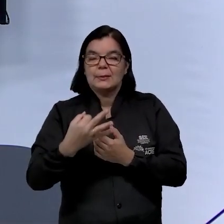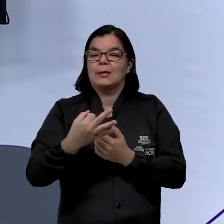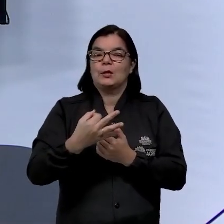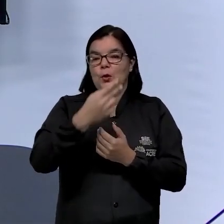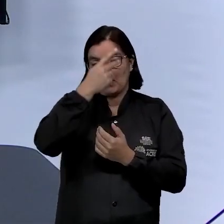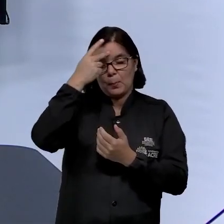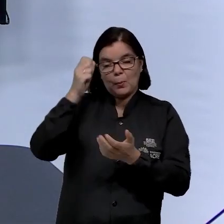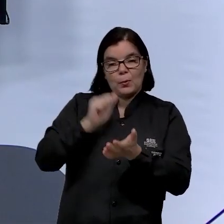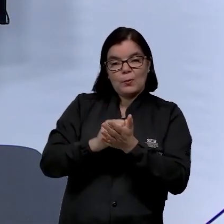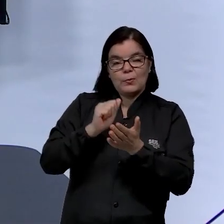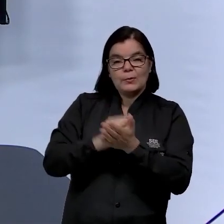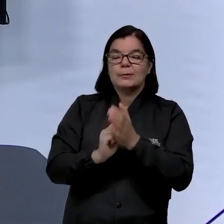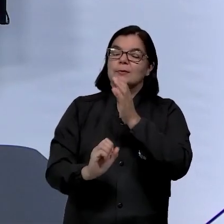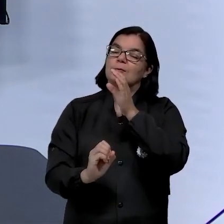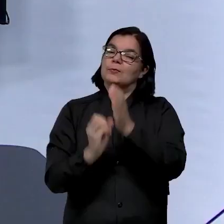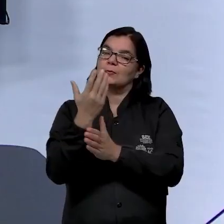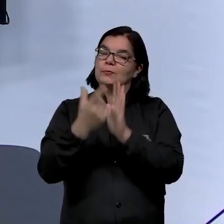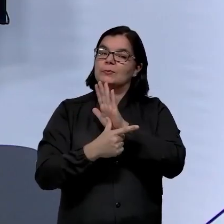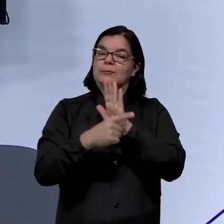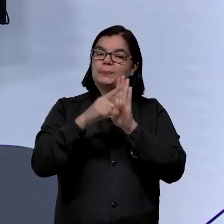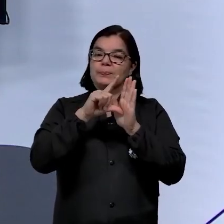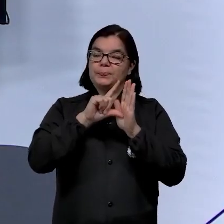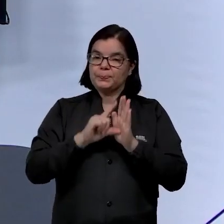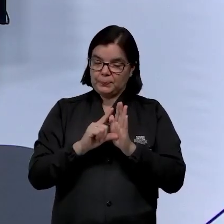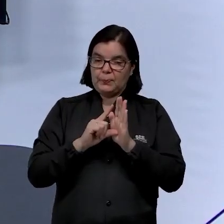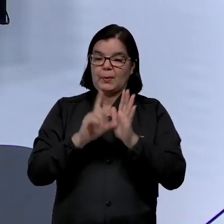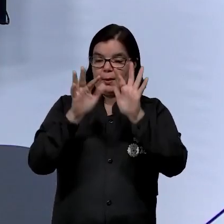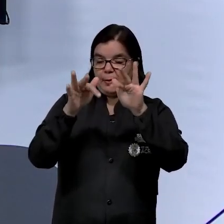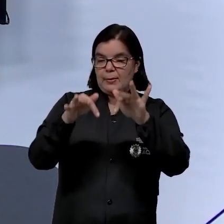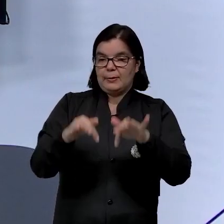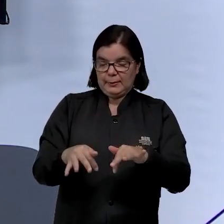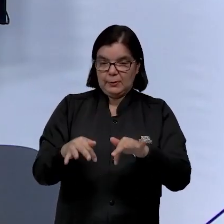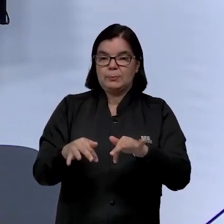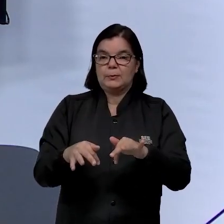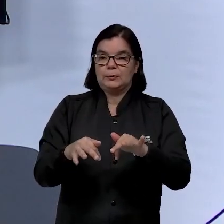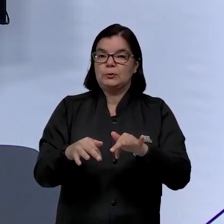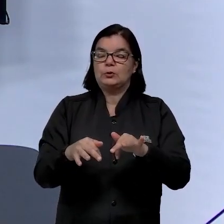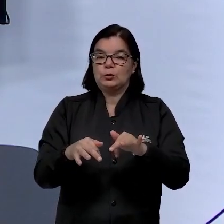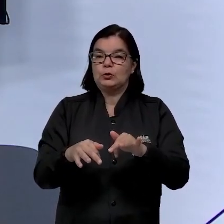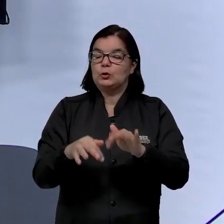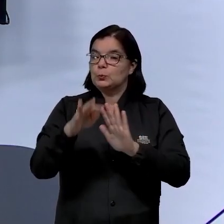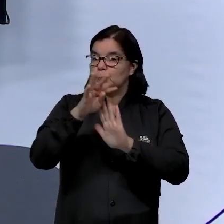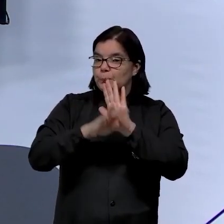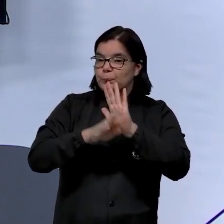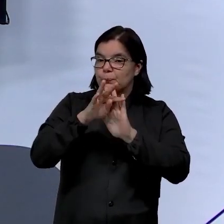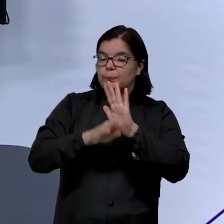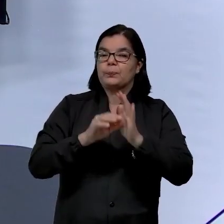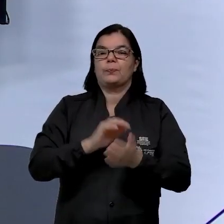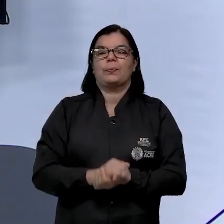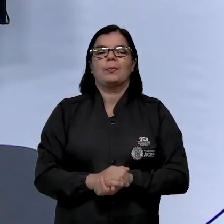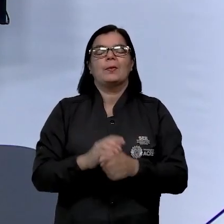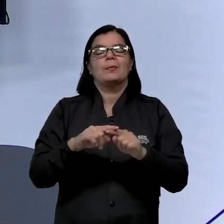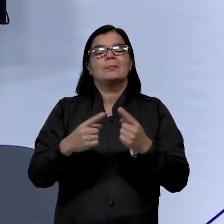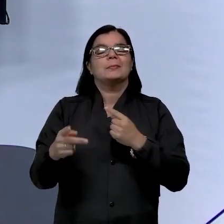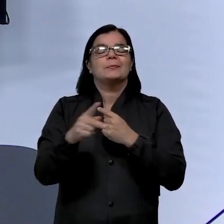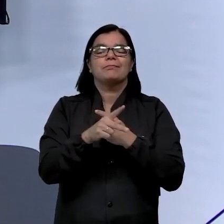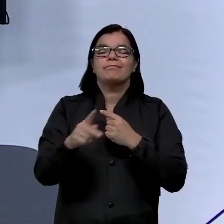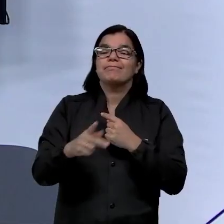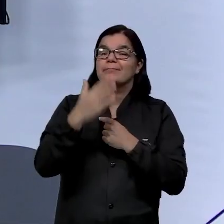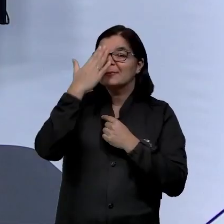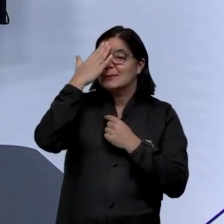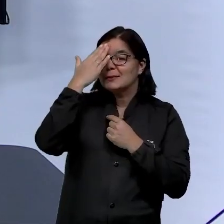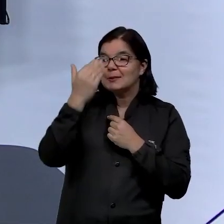isso acontece antes da finalização de uma obra. Mas, professor, eu preciso